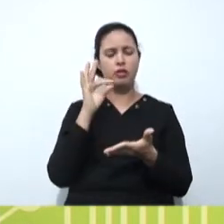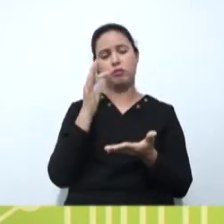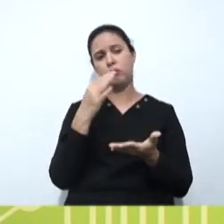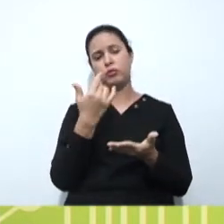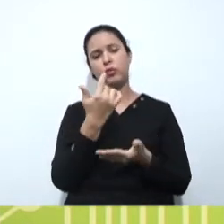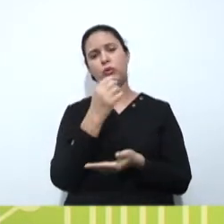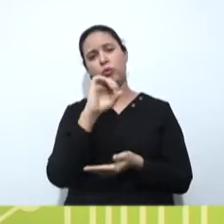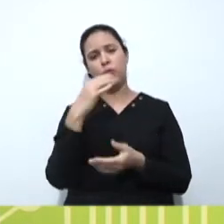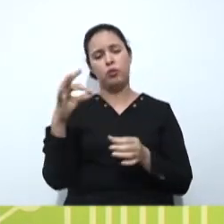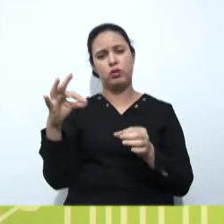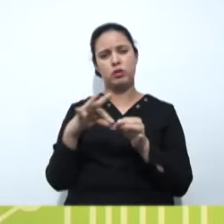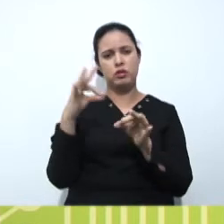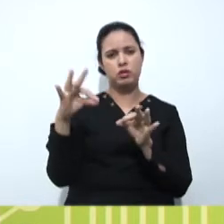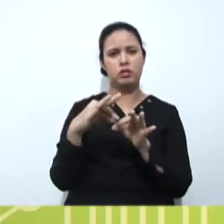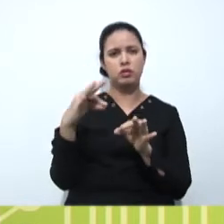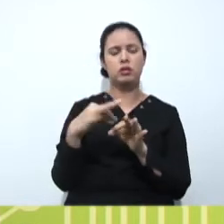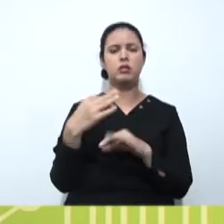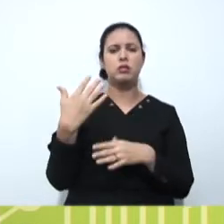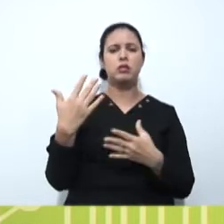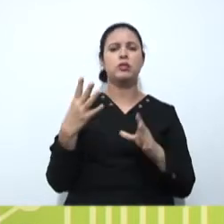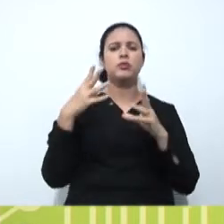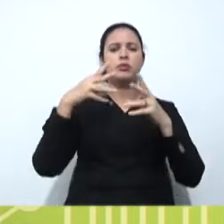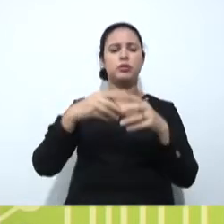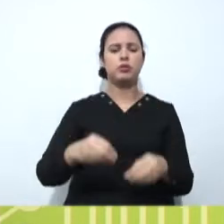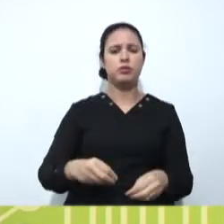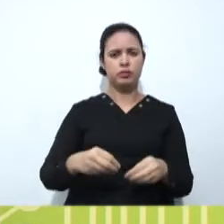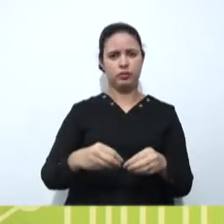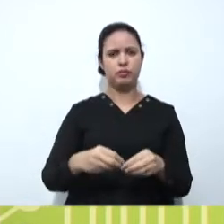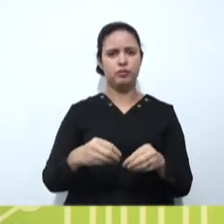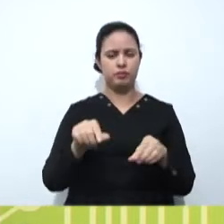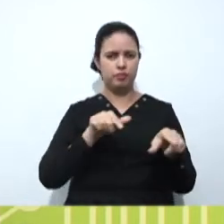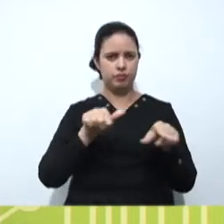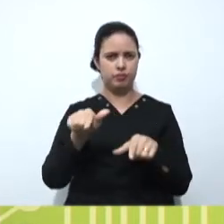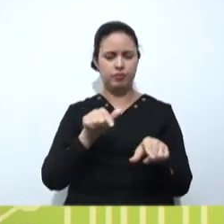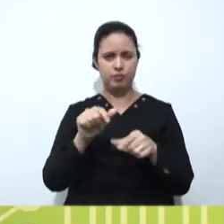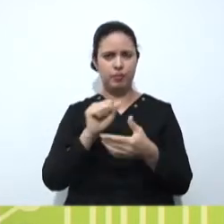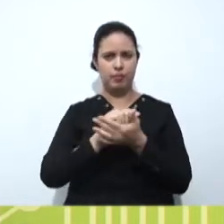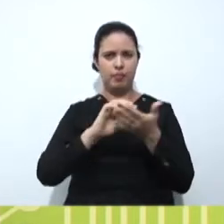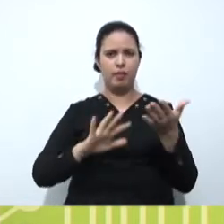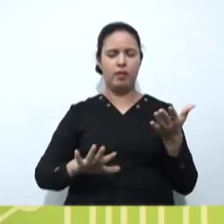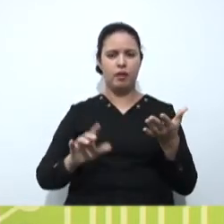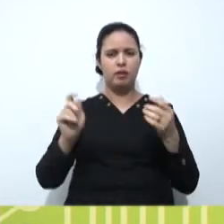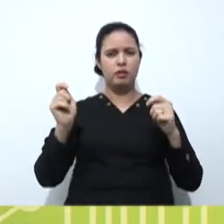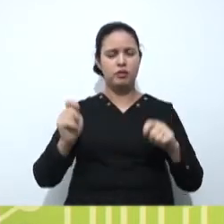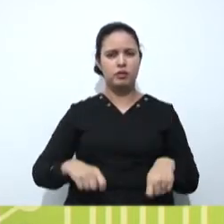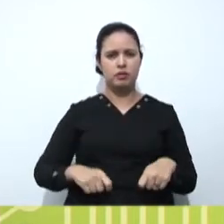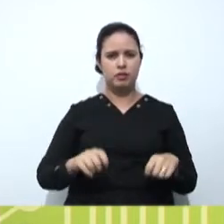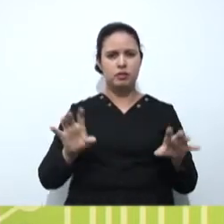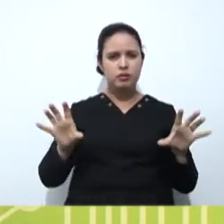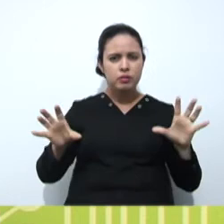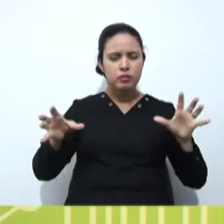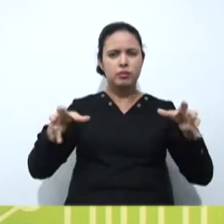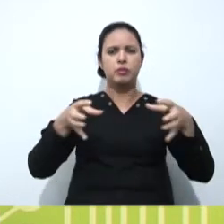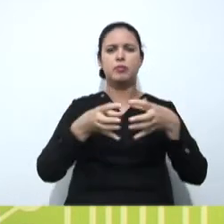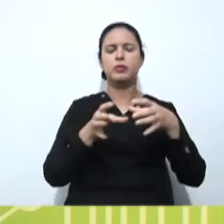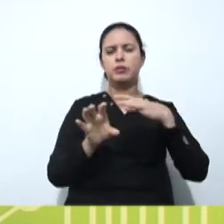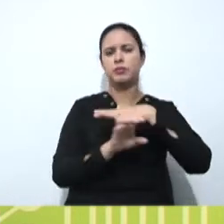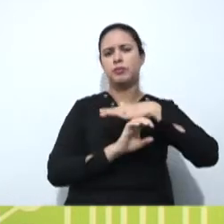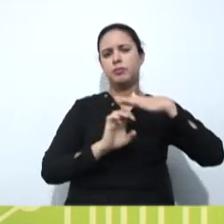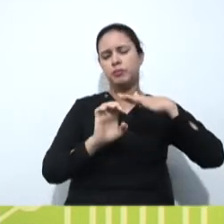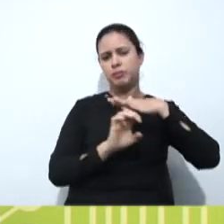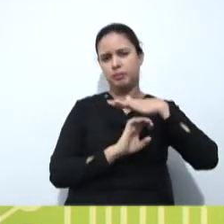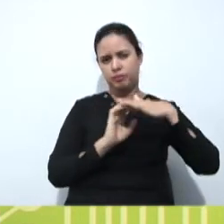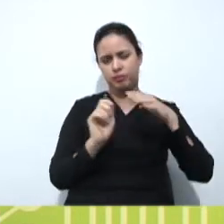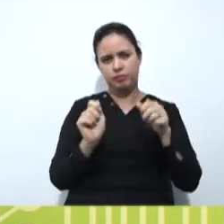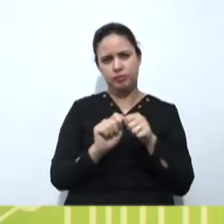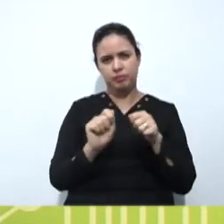bem artesanato. Então, todas essas funções, essas atividades, elas podem agrupar empresas que produzem